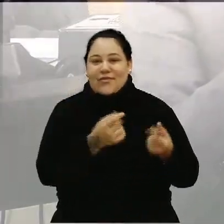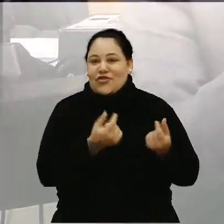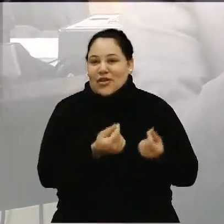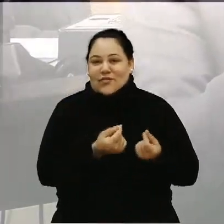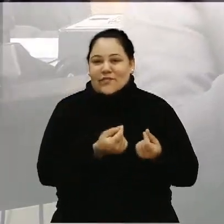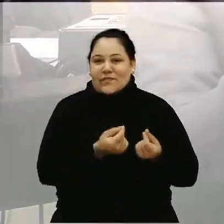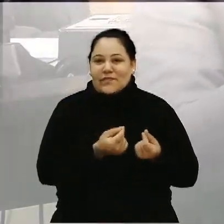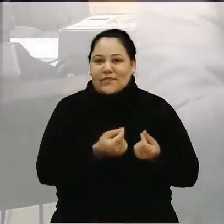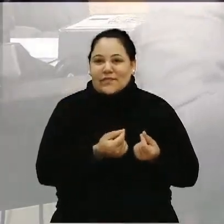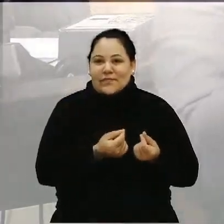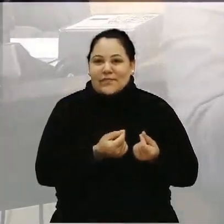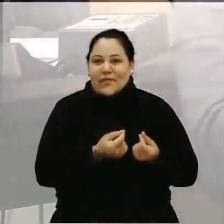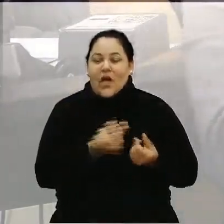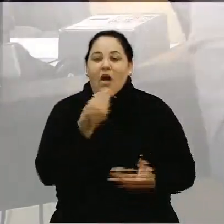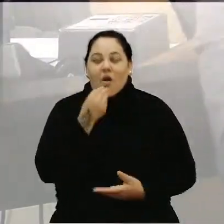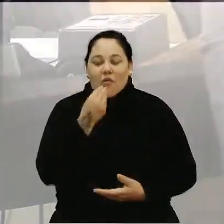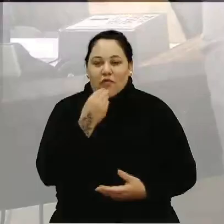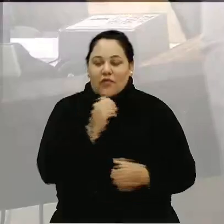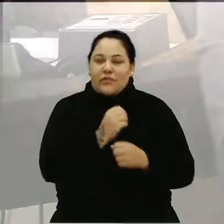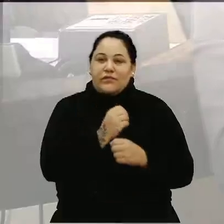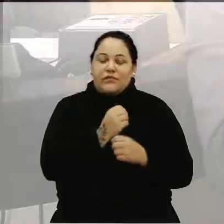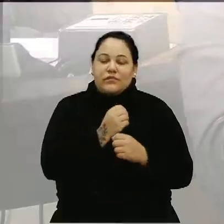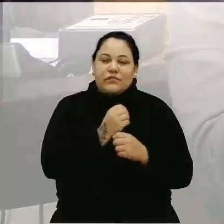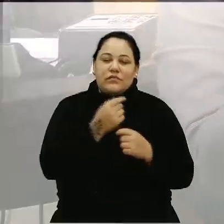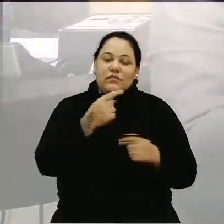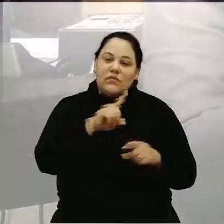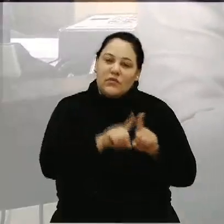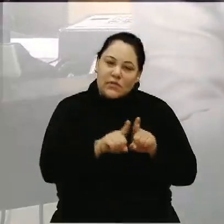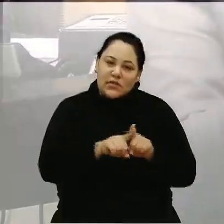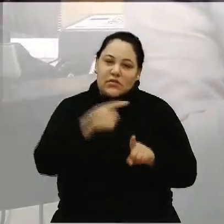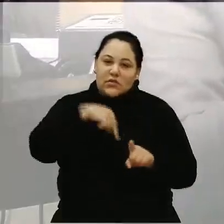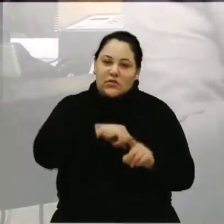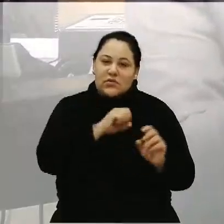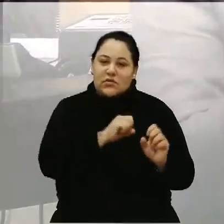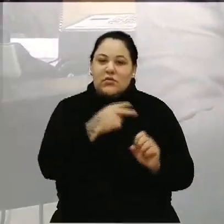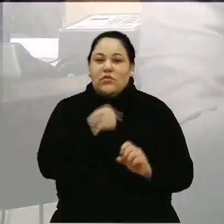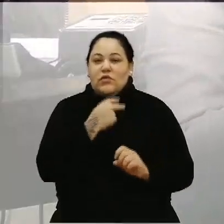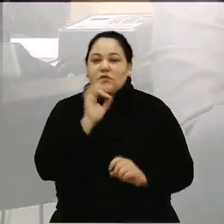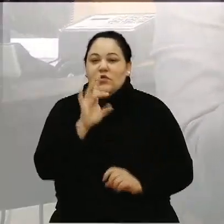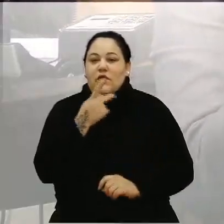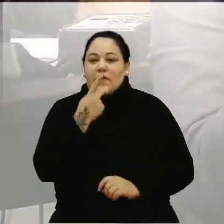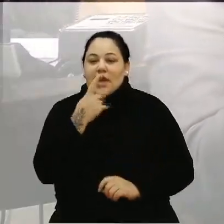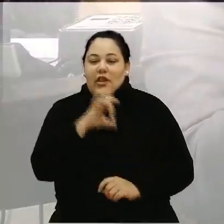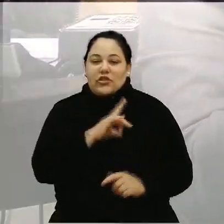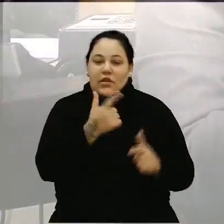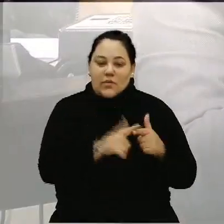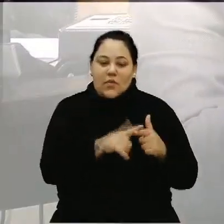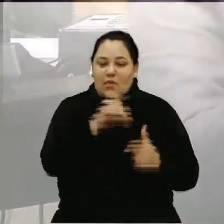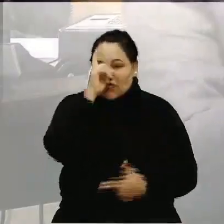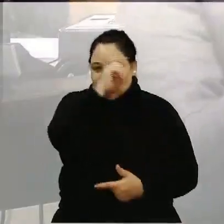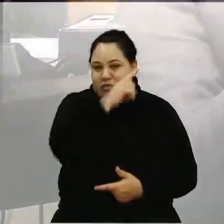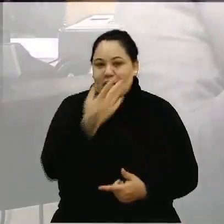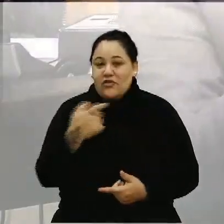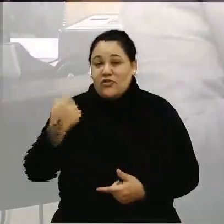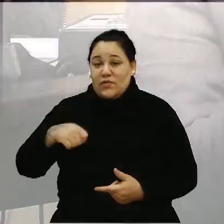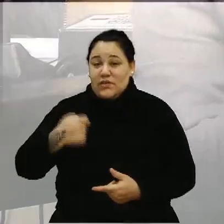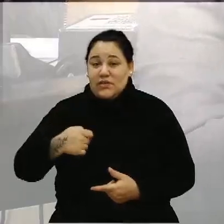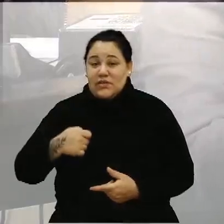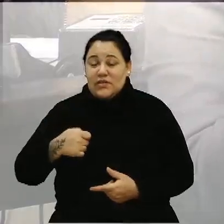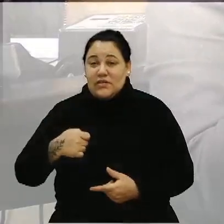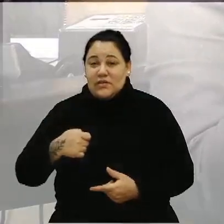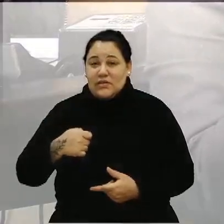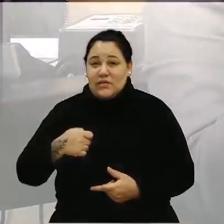claro, nós não podemos apenas dizer que temos problemas e dificuldades. Precisamos ampliar